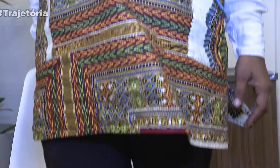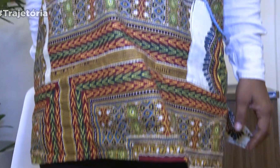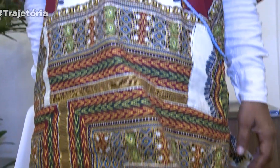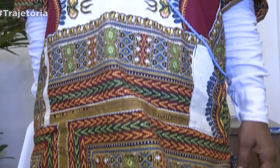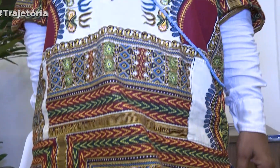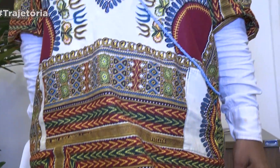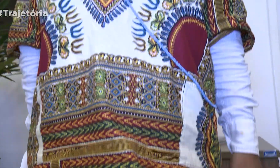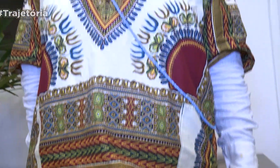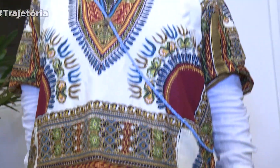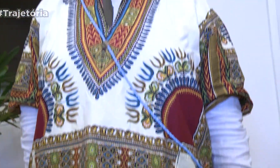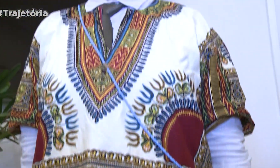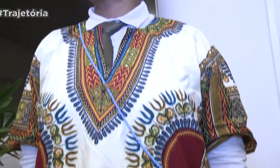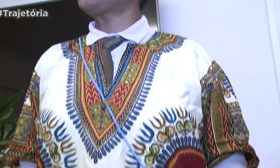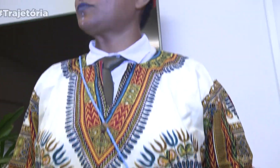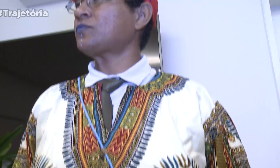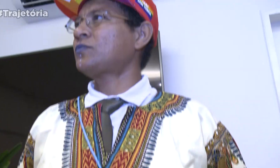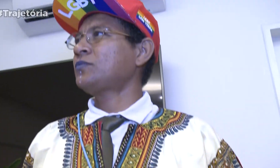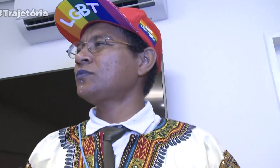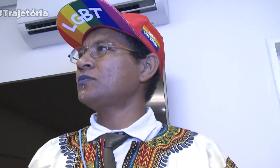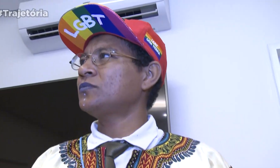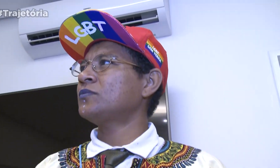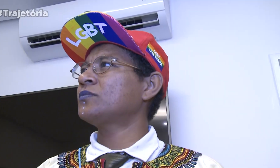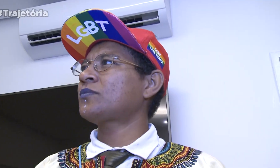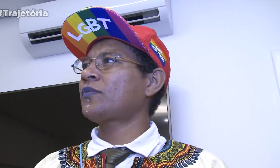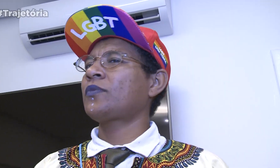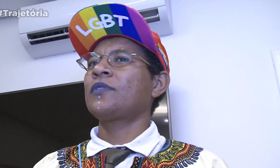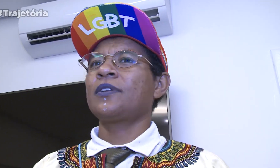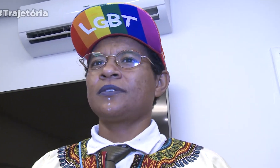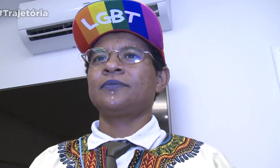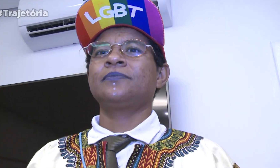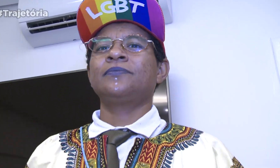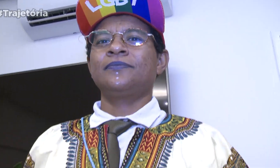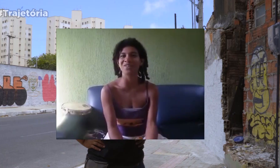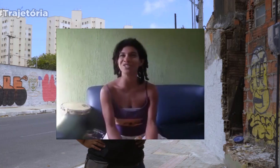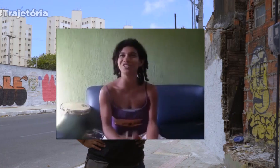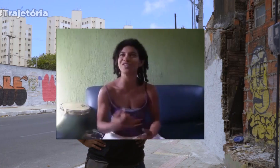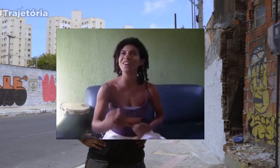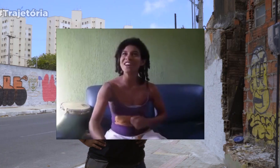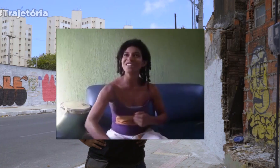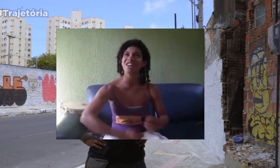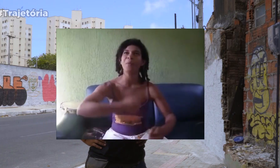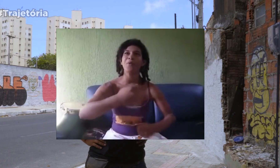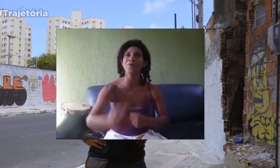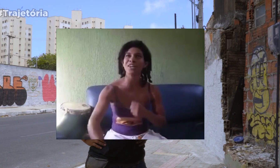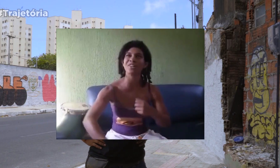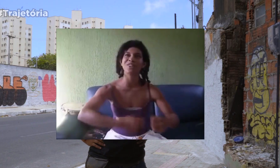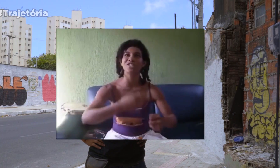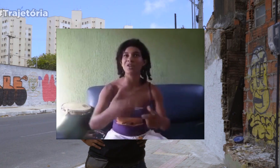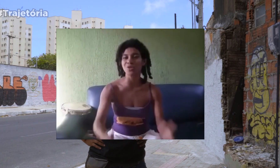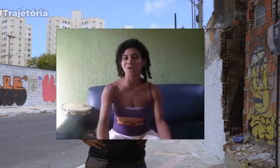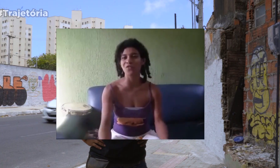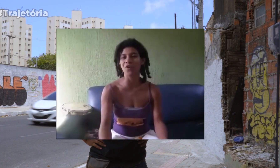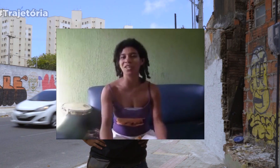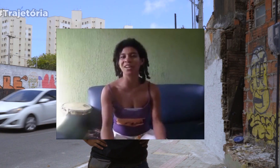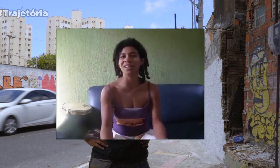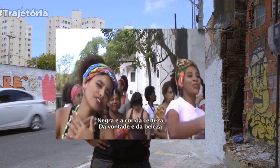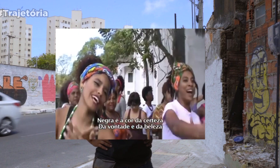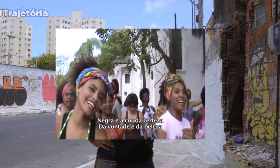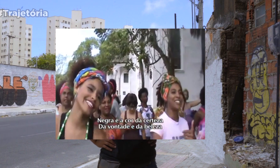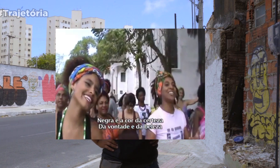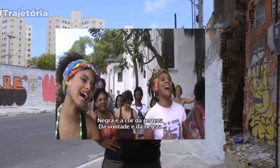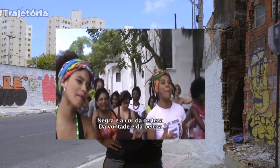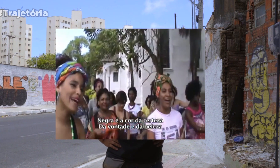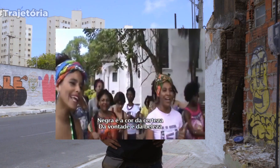de Lila comunica. Cada símbolo que escolhe colocar no corpo, do cabelo à maquiagem, bem como roupas e